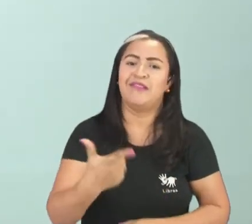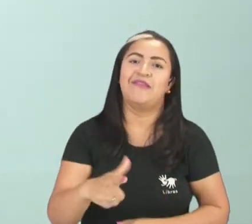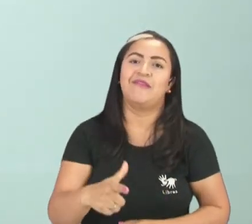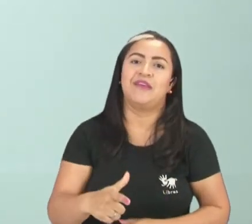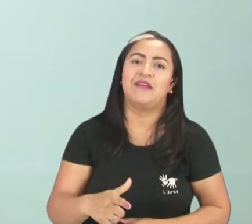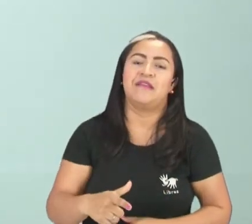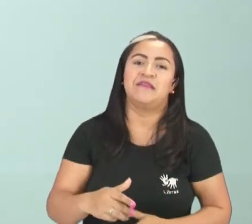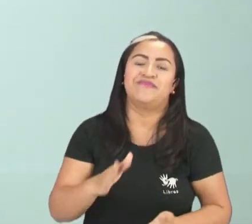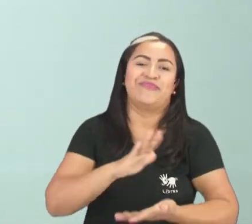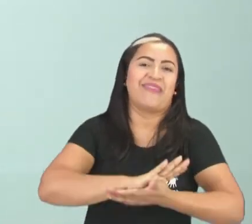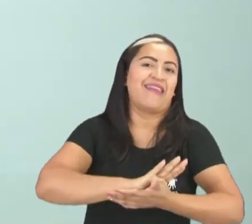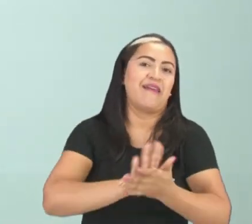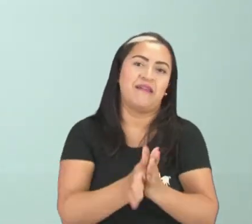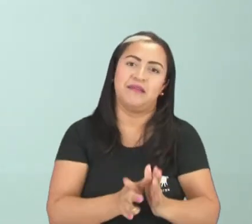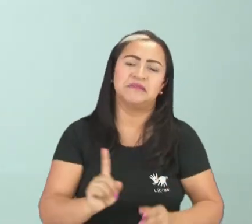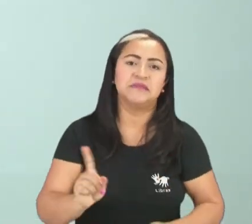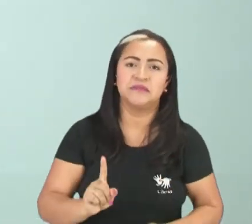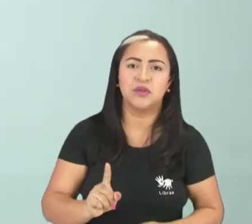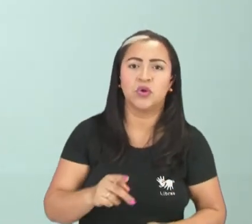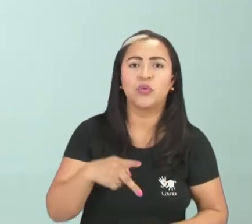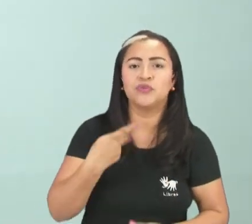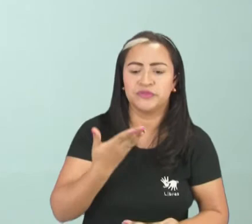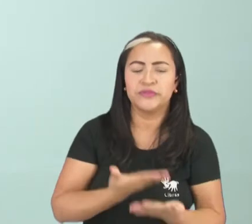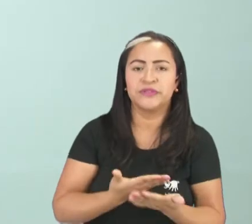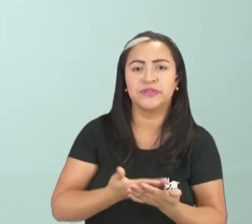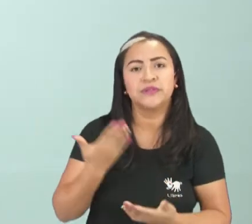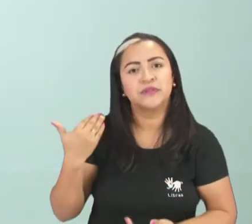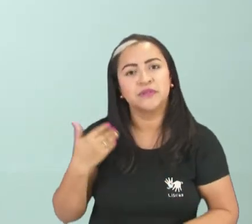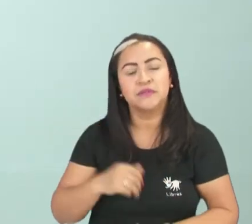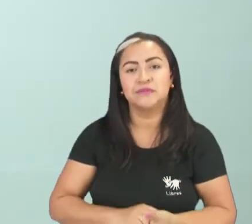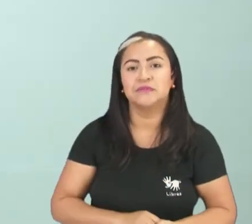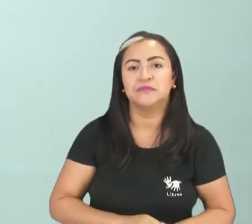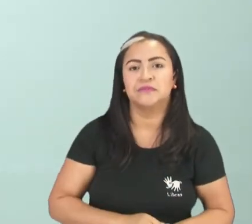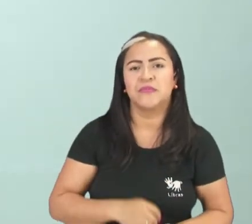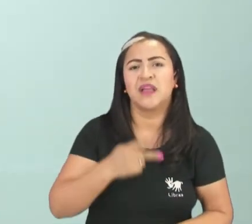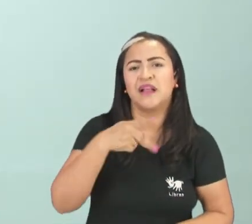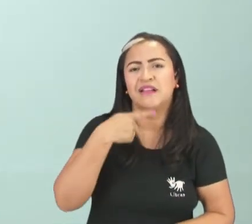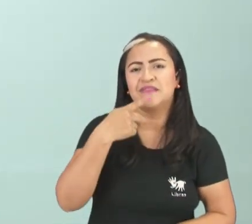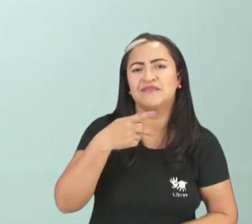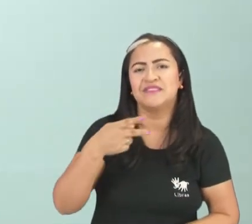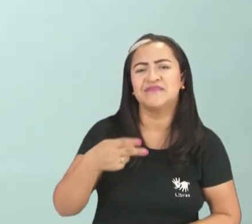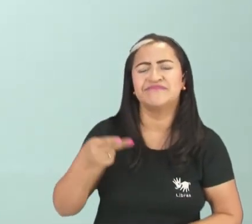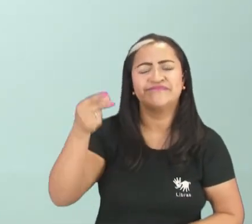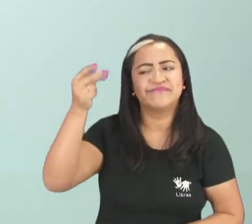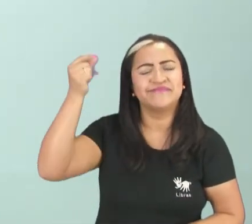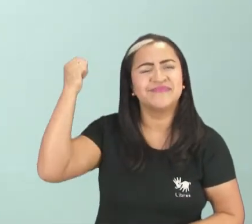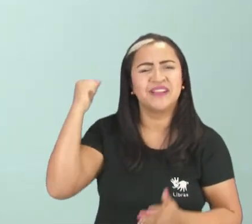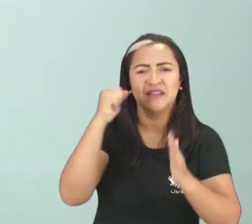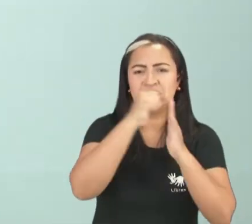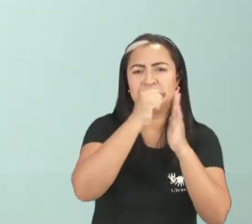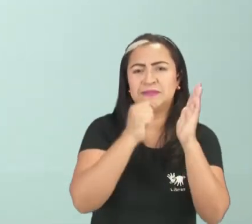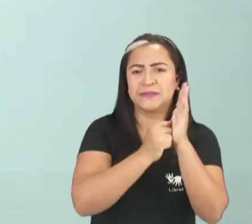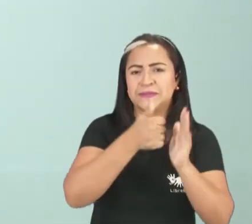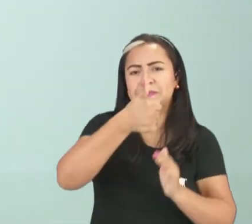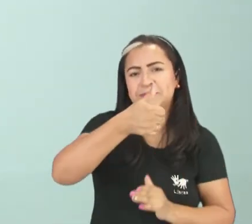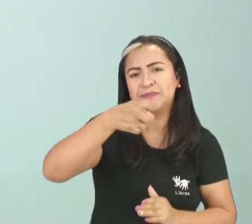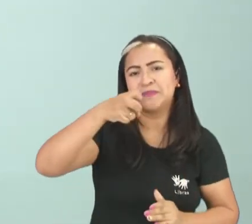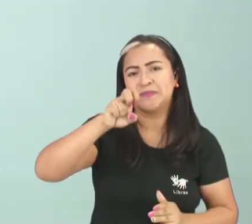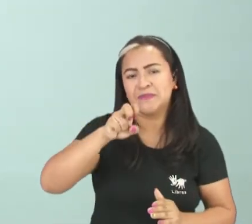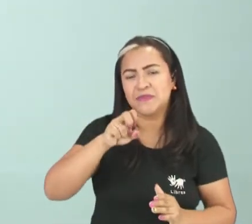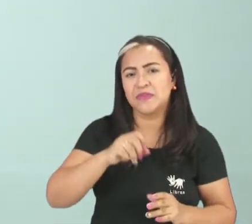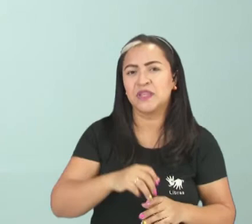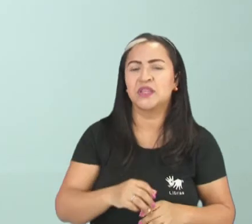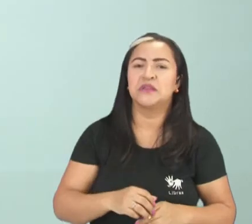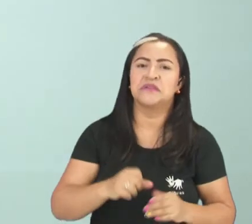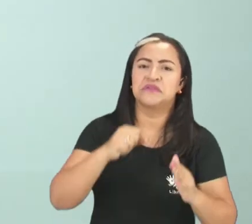já disse em aulas anteriores. Ela trata lá no século XV, no século XVI, de um assunto,